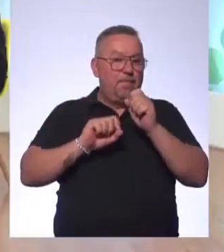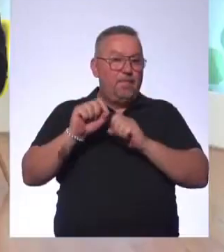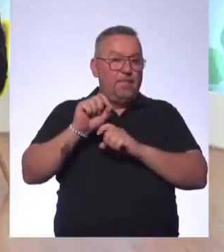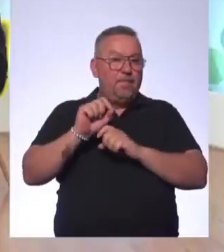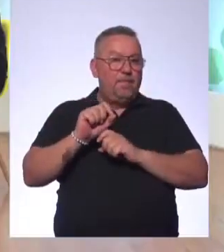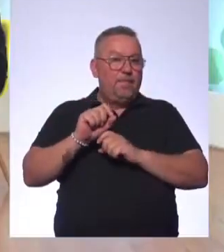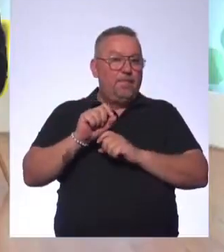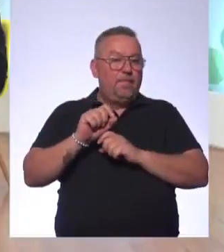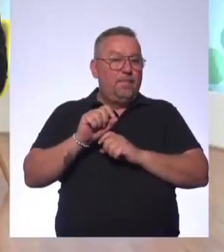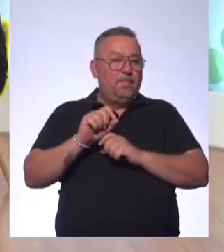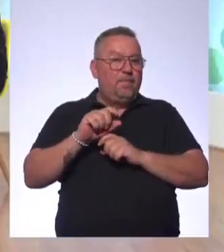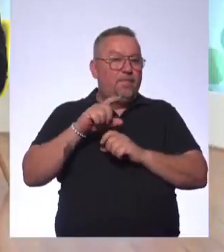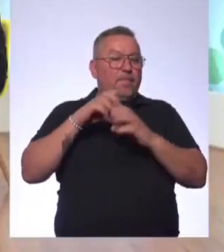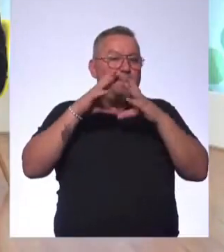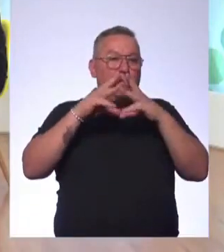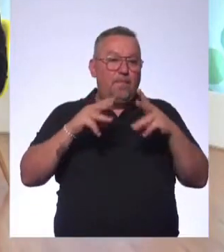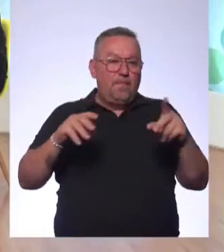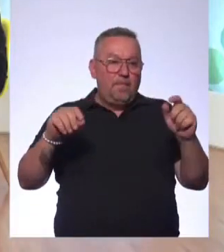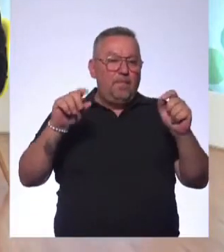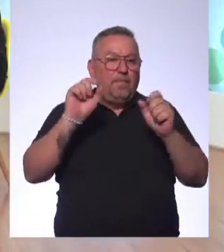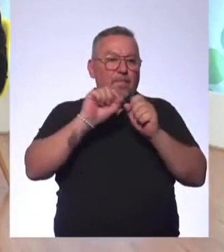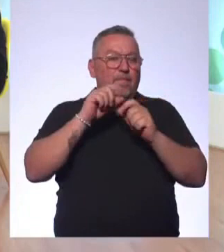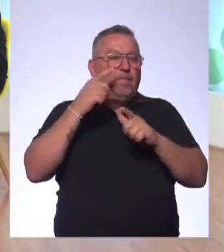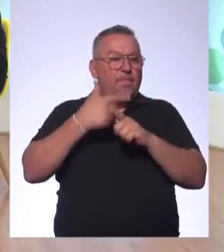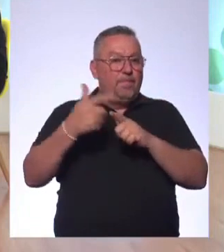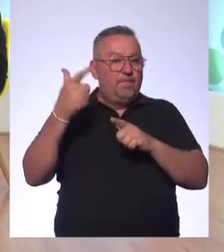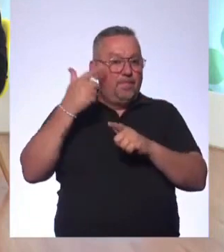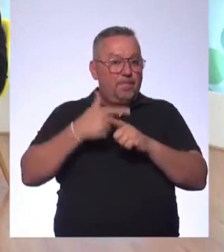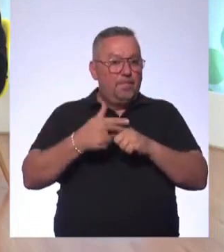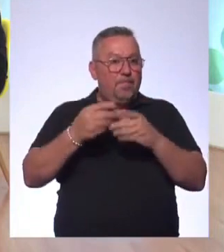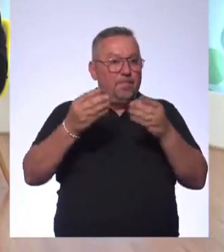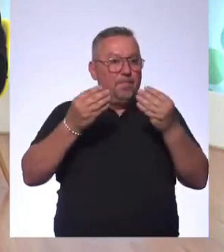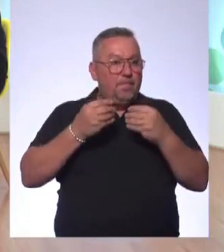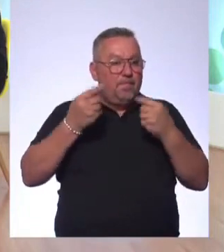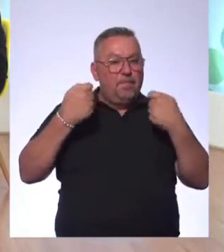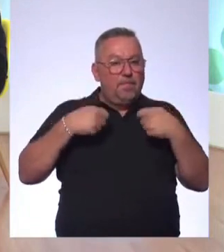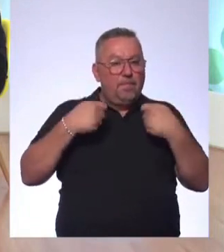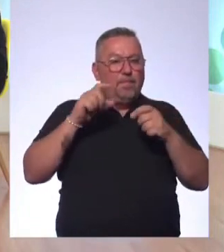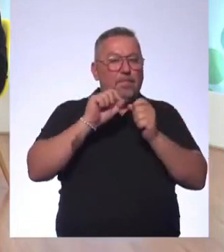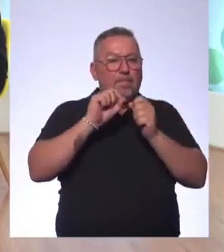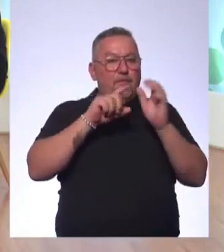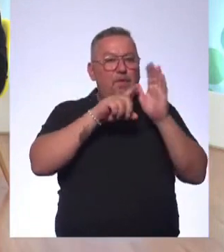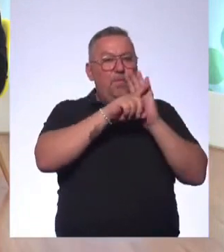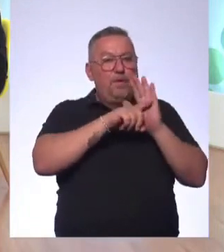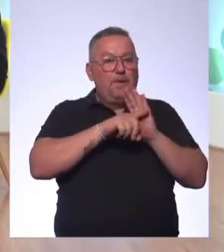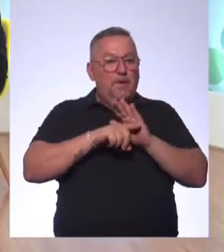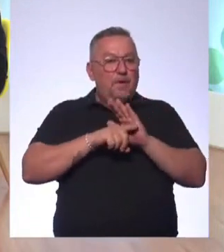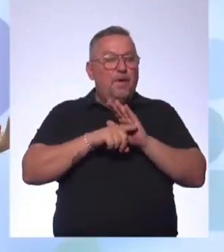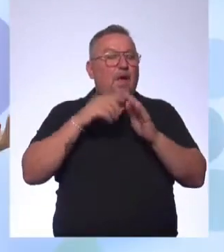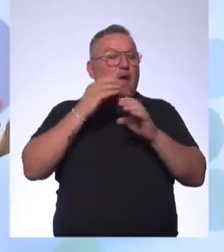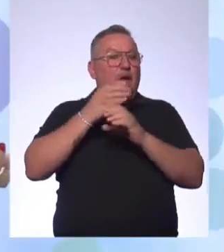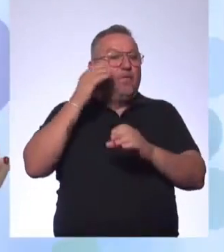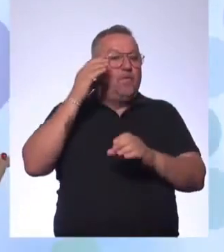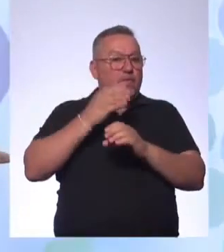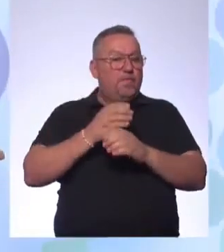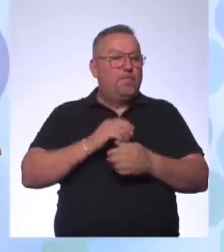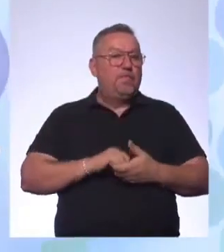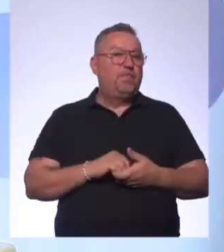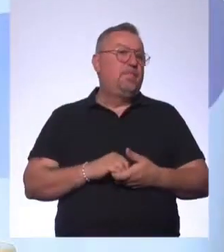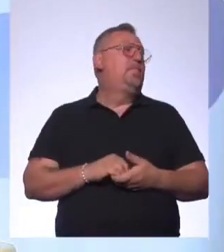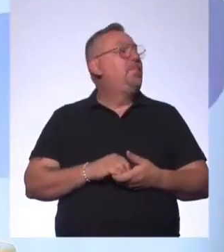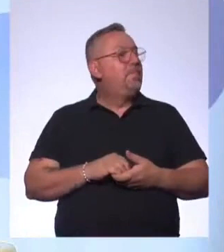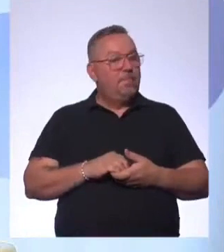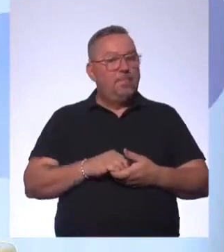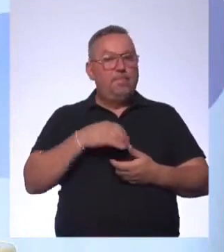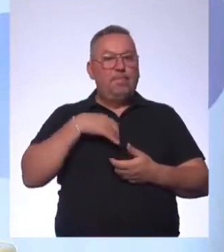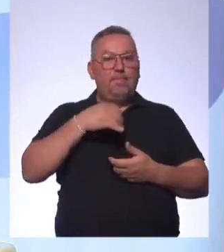elas desabam, elas causam acidentes, gerou a necessidade de se pesquisar a engenharia. Eu acho que se,